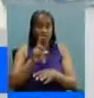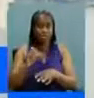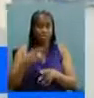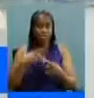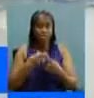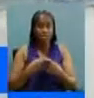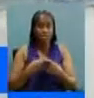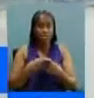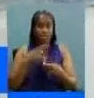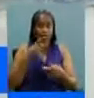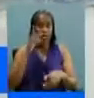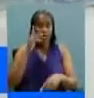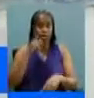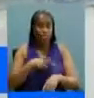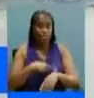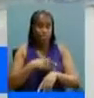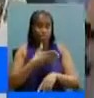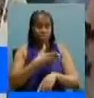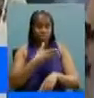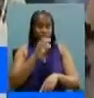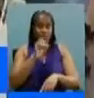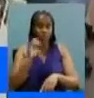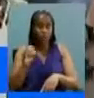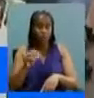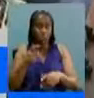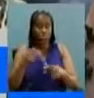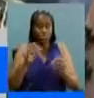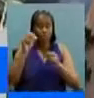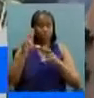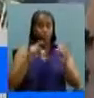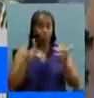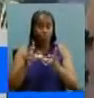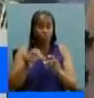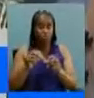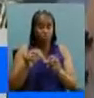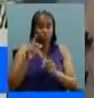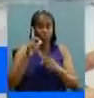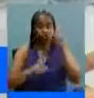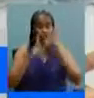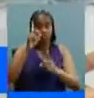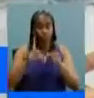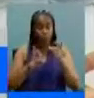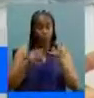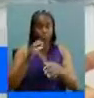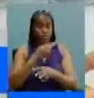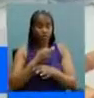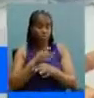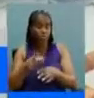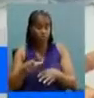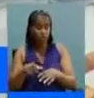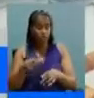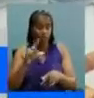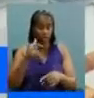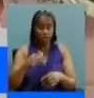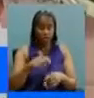evidentemente, meia-noite, não tem um fogo de artifício. Foi criada uma comissão para esta celebração, que também terá a